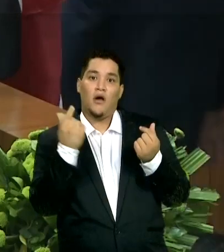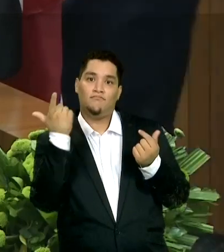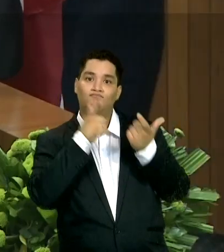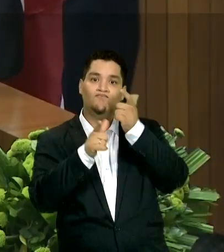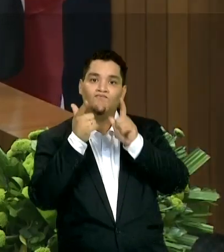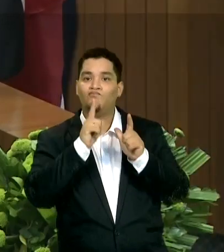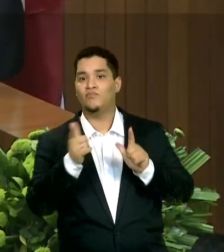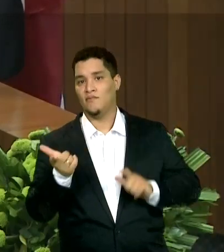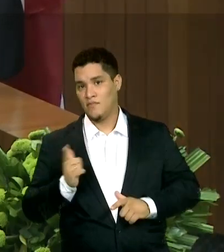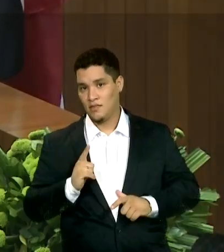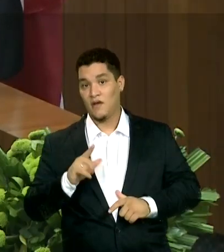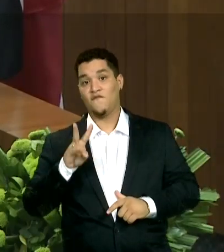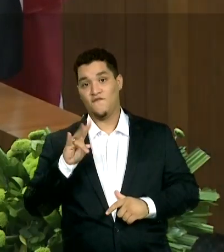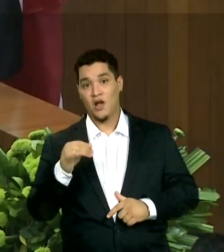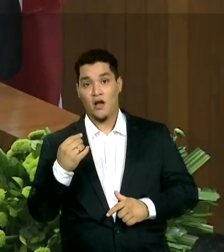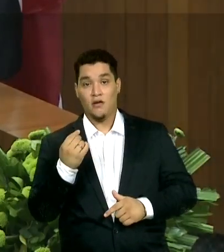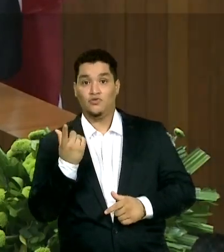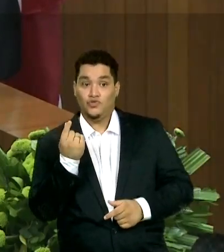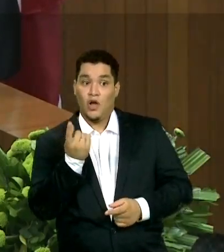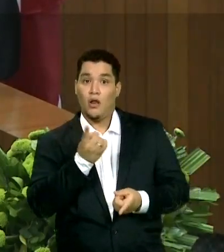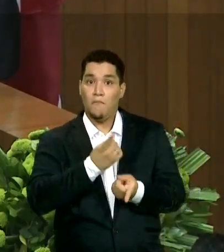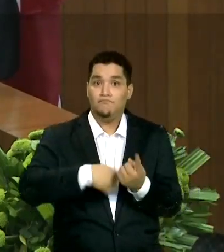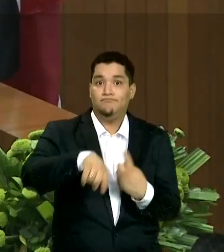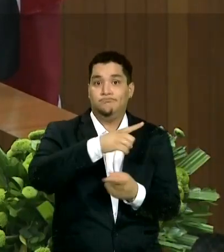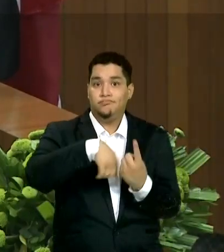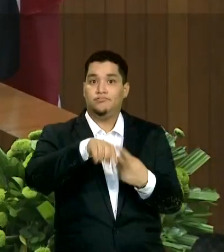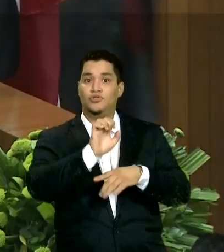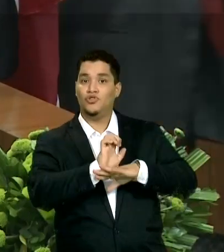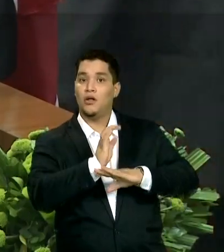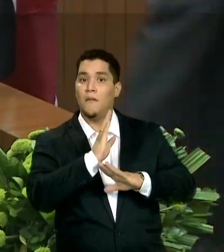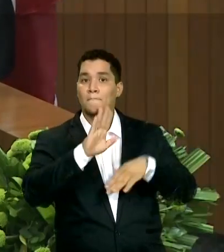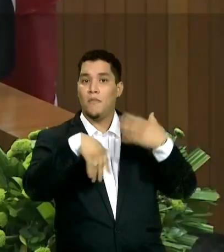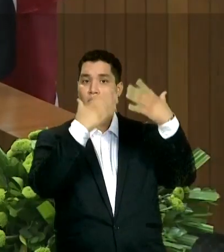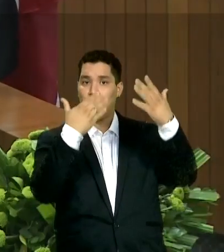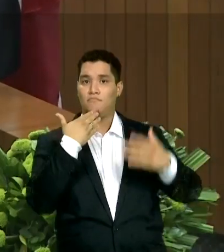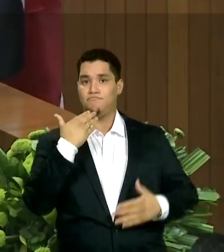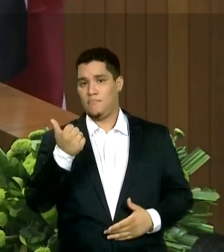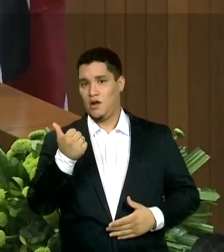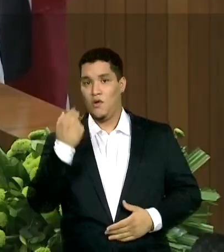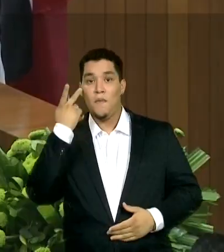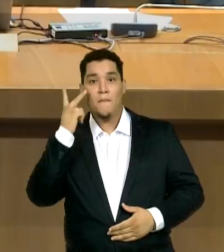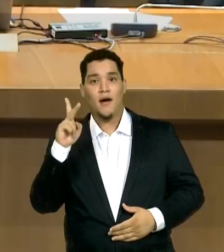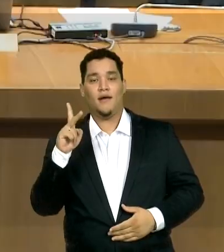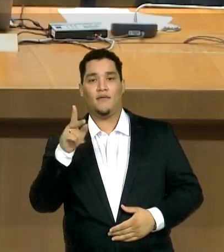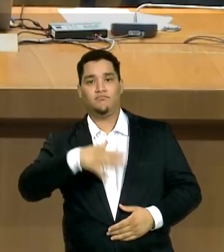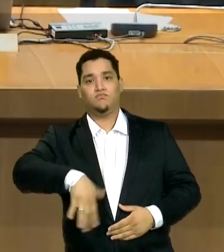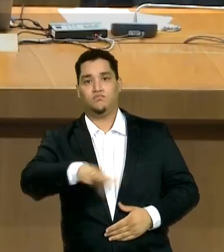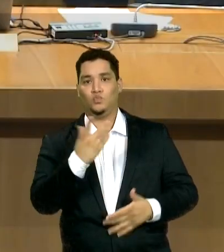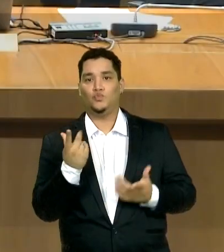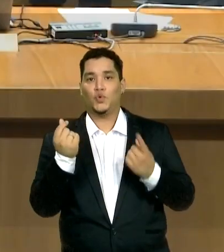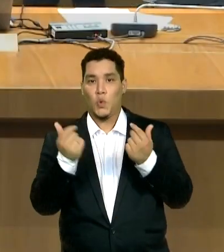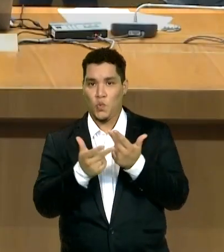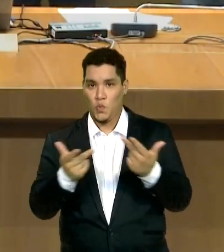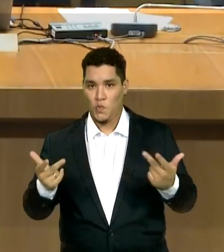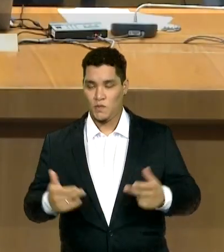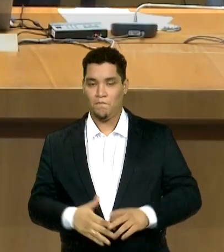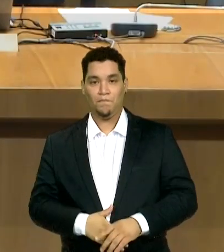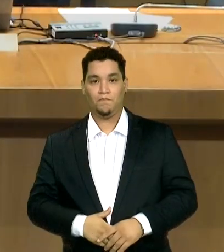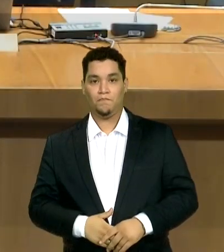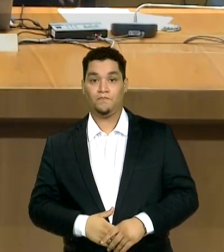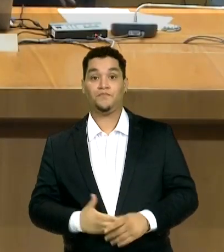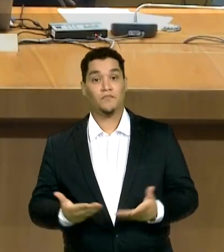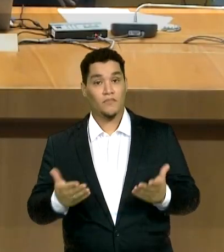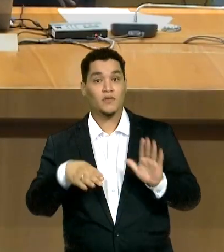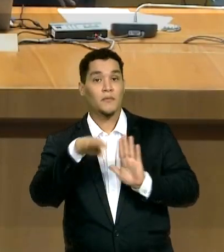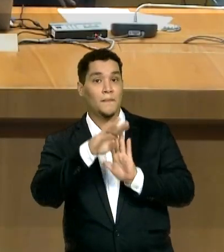produção e gera tanto recurso para o Estado e também alimentos para o Brasil. Na ordem do dia, os deputados